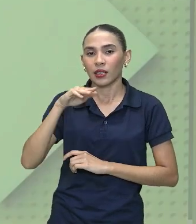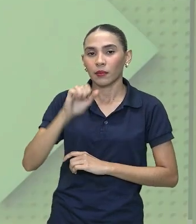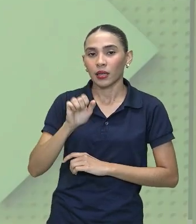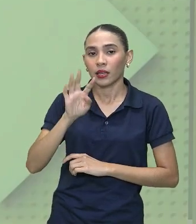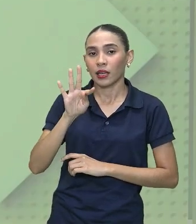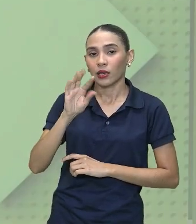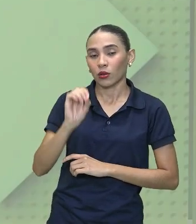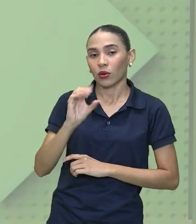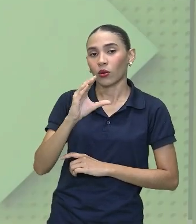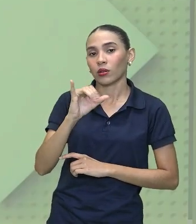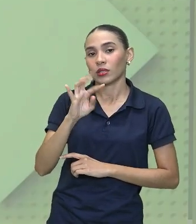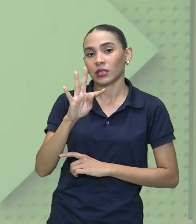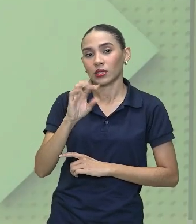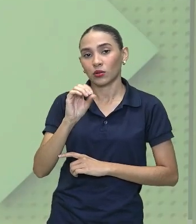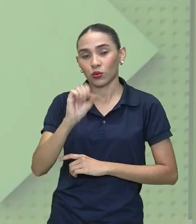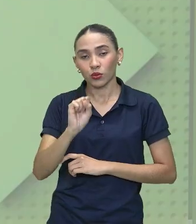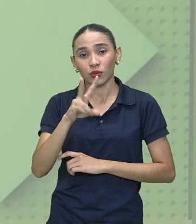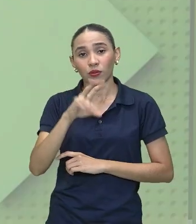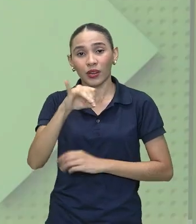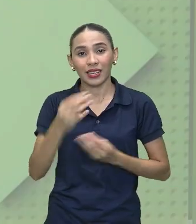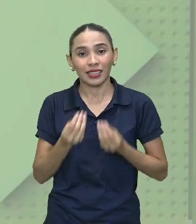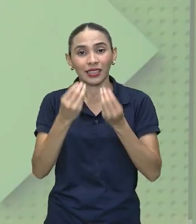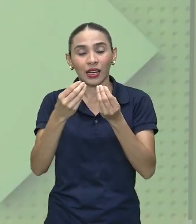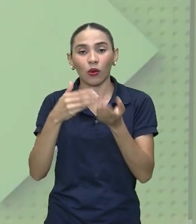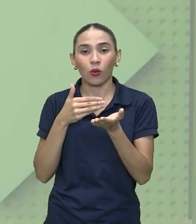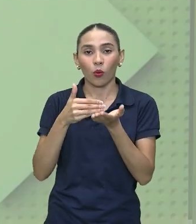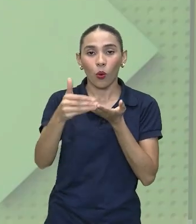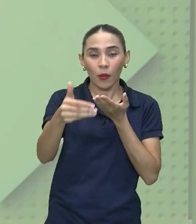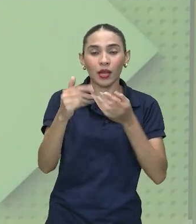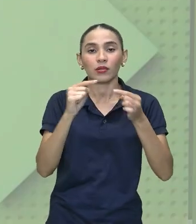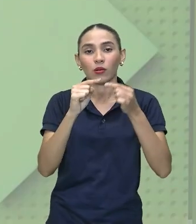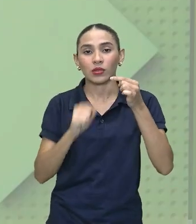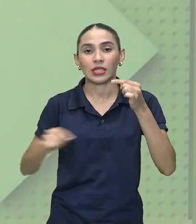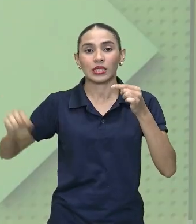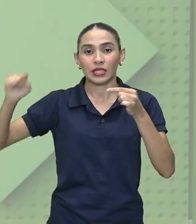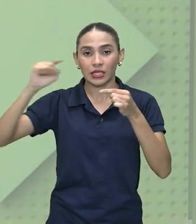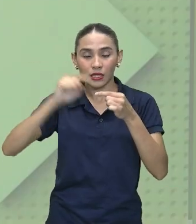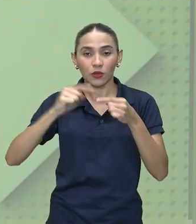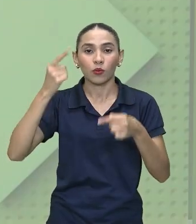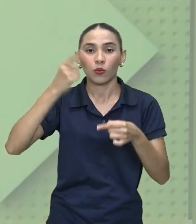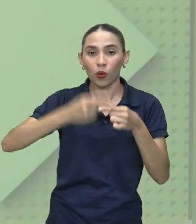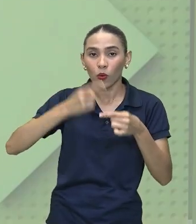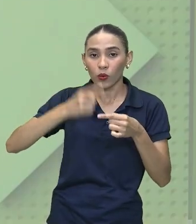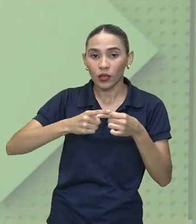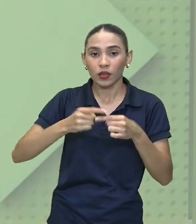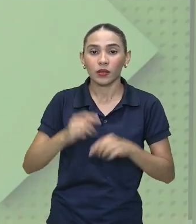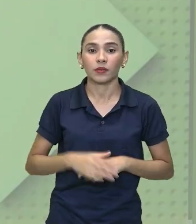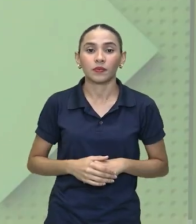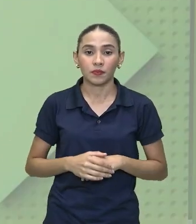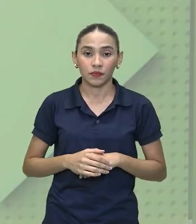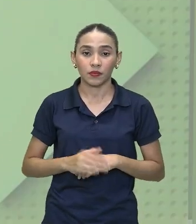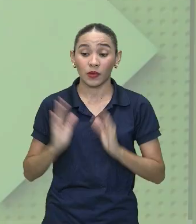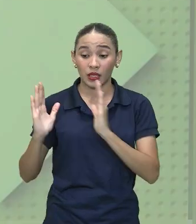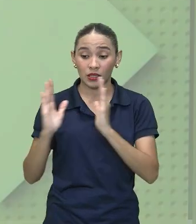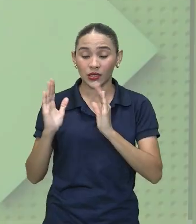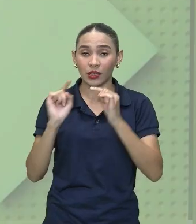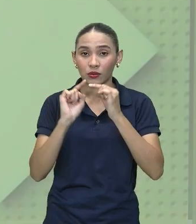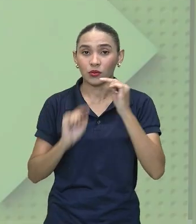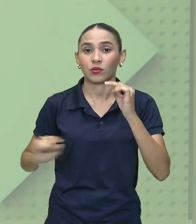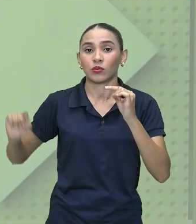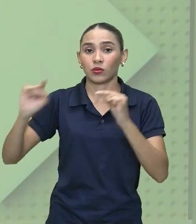aí dar início ao ciclo, porque é nesse estágio que